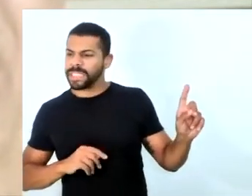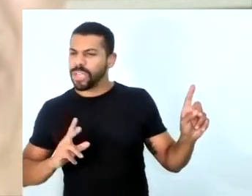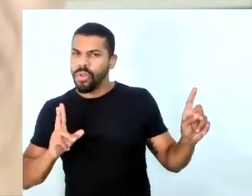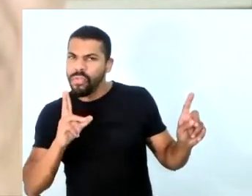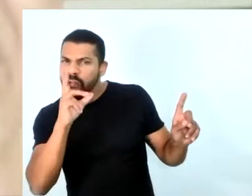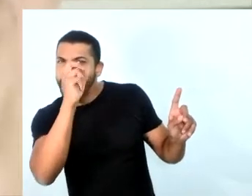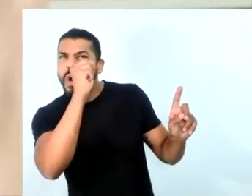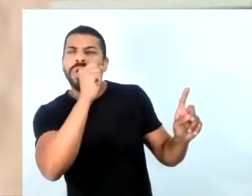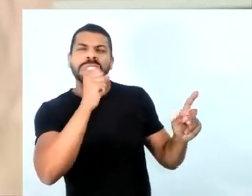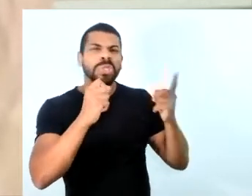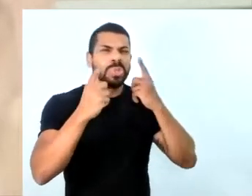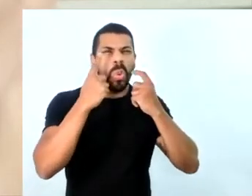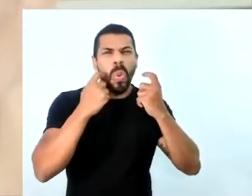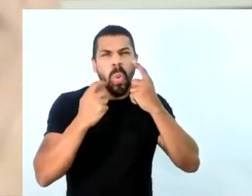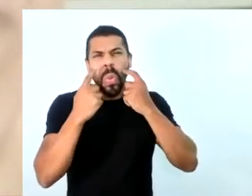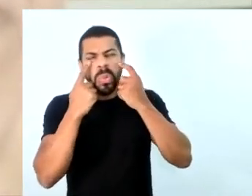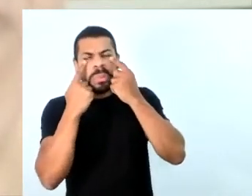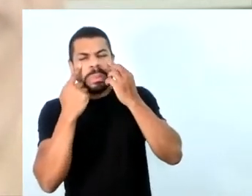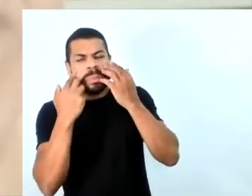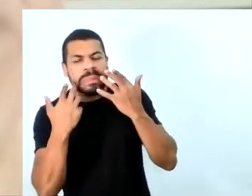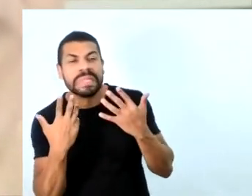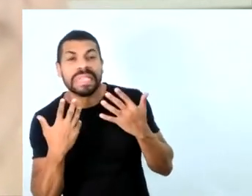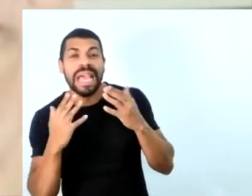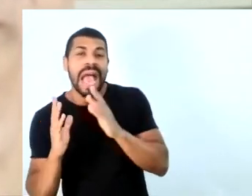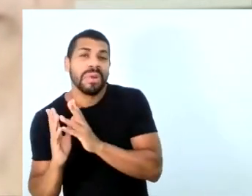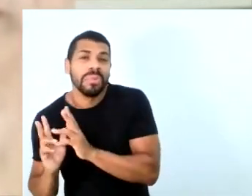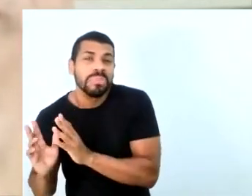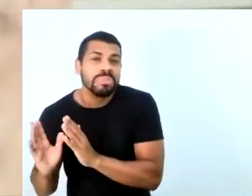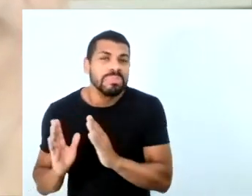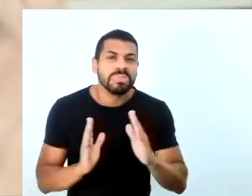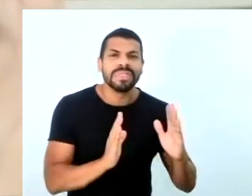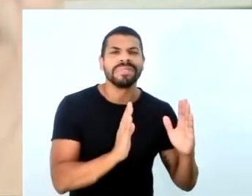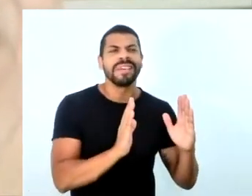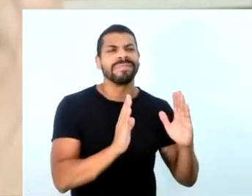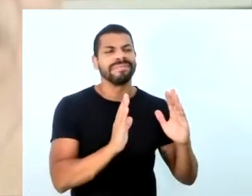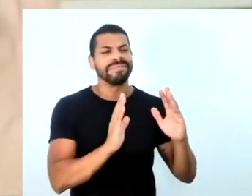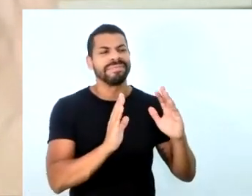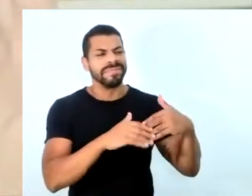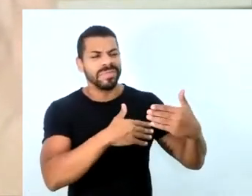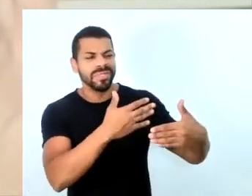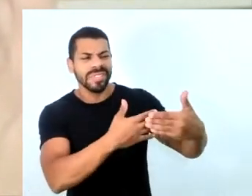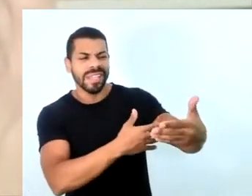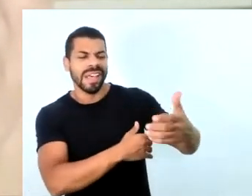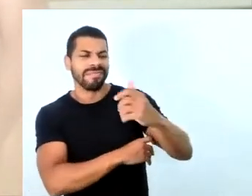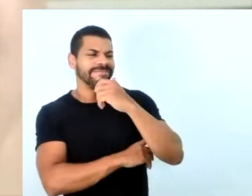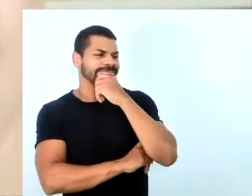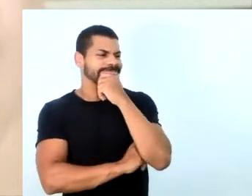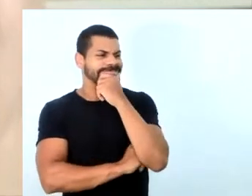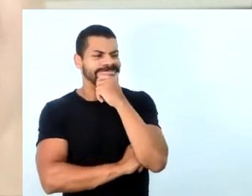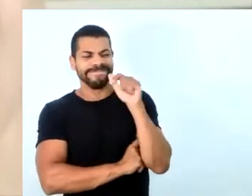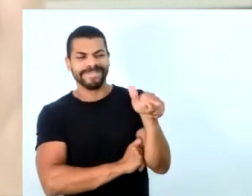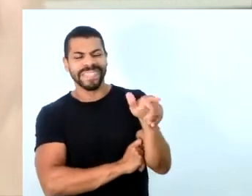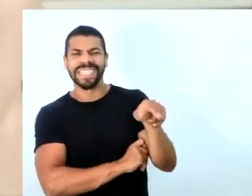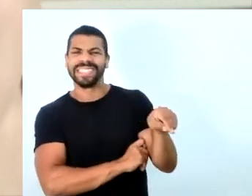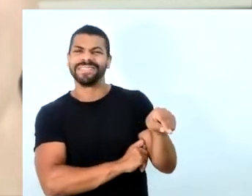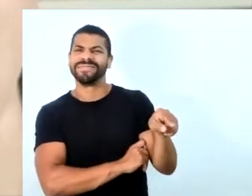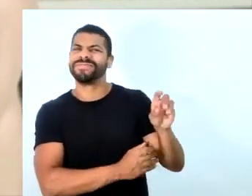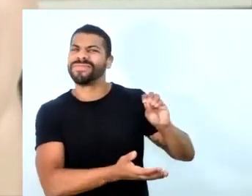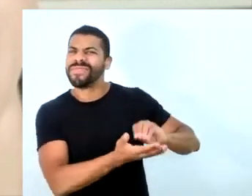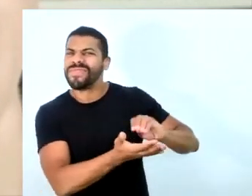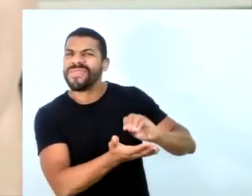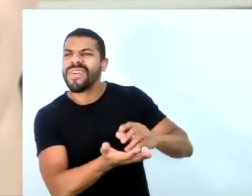potente, chorando, e aí a continuação daquela cena ele está mais desarmado, e você poder dizer, olha, ele sabe, falar